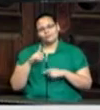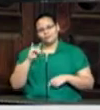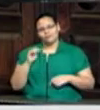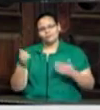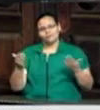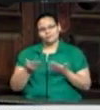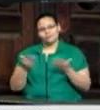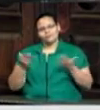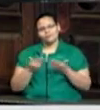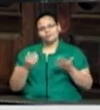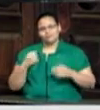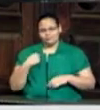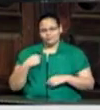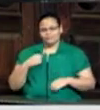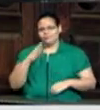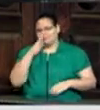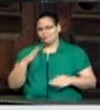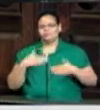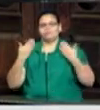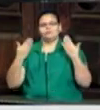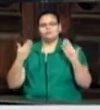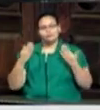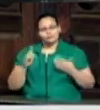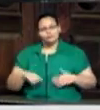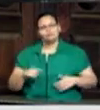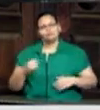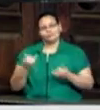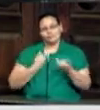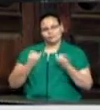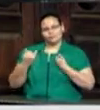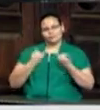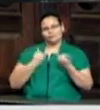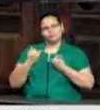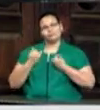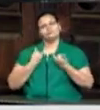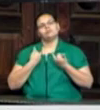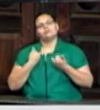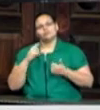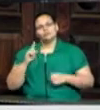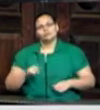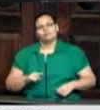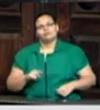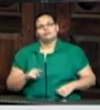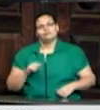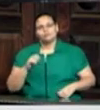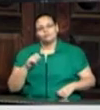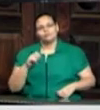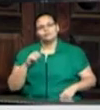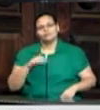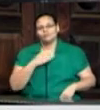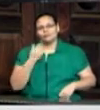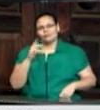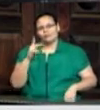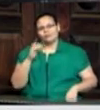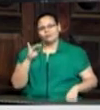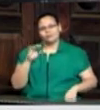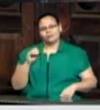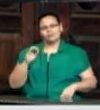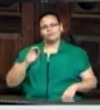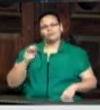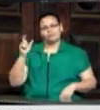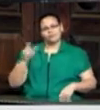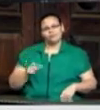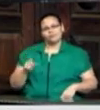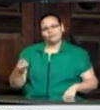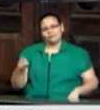de hoje, fui surpreendida com uma notícia dada pela Divisão de Homicídios na figura